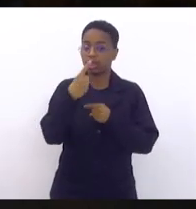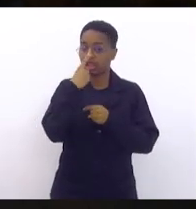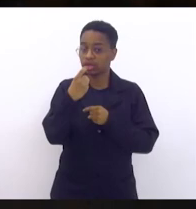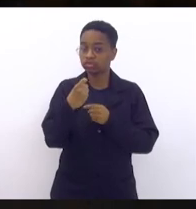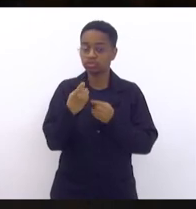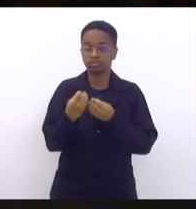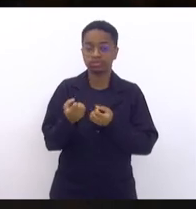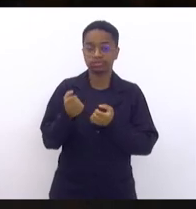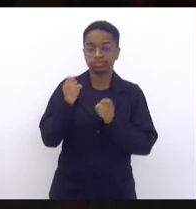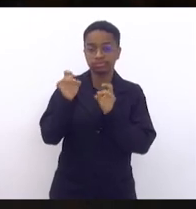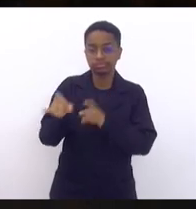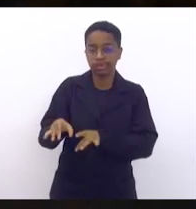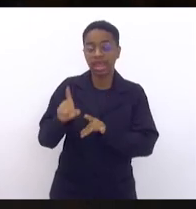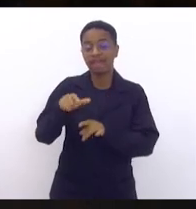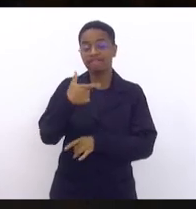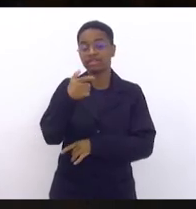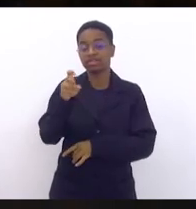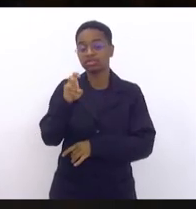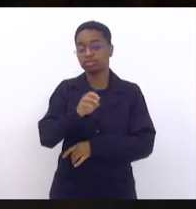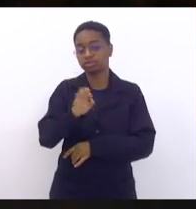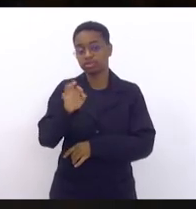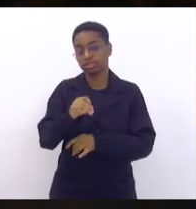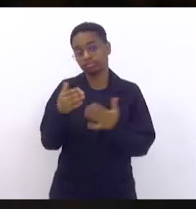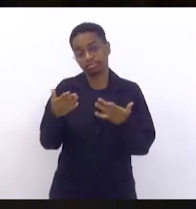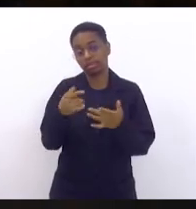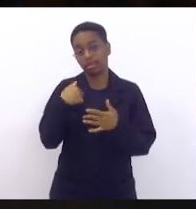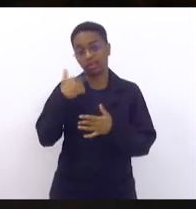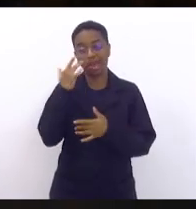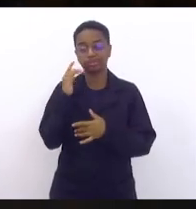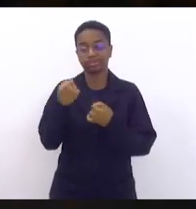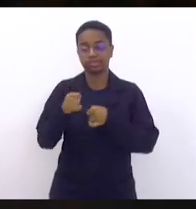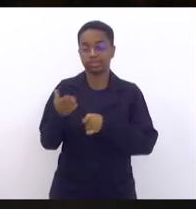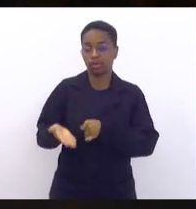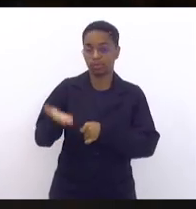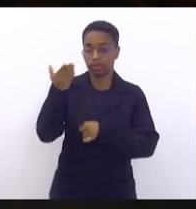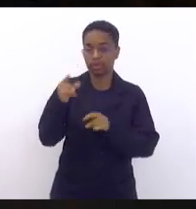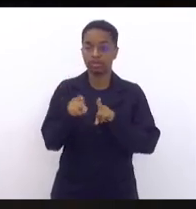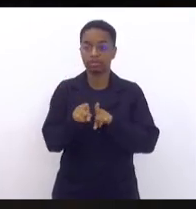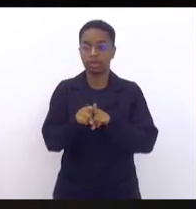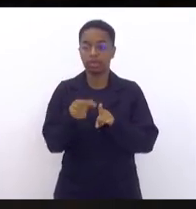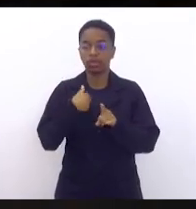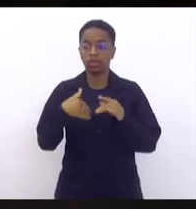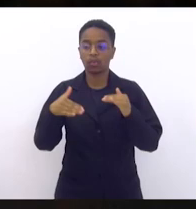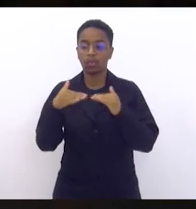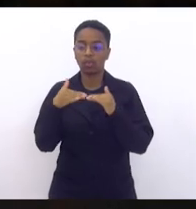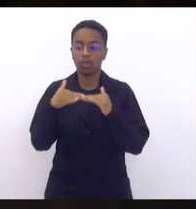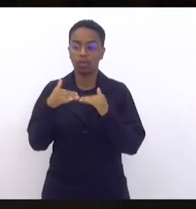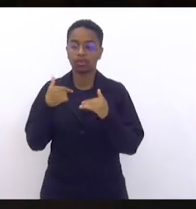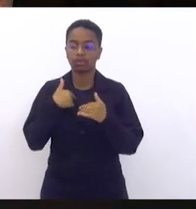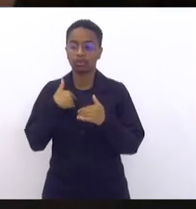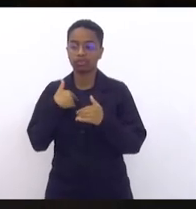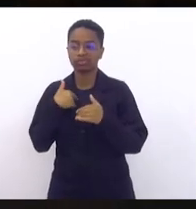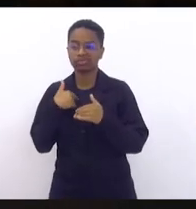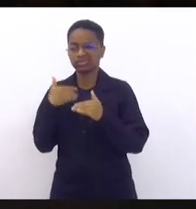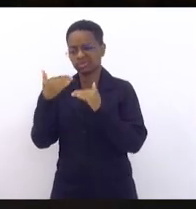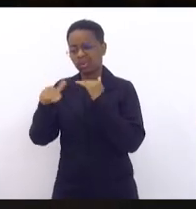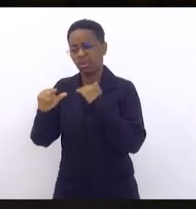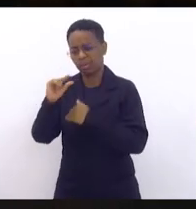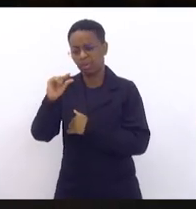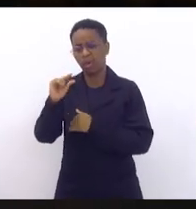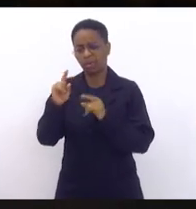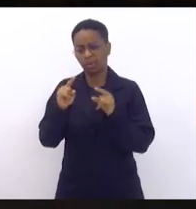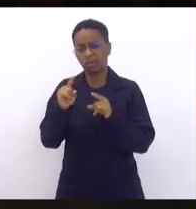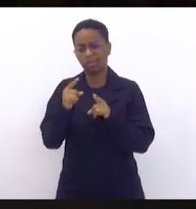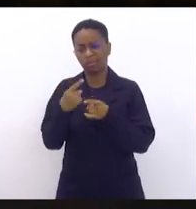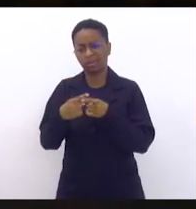25%. o que não é suficiente porque acho que a gente tem que aumentar concordo acho que assim ainda discorda um pouquinho acho que a gente tem